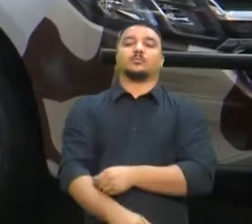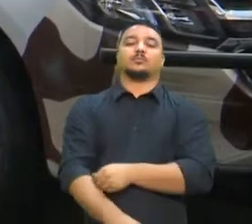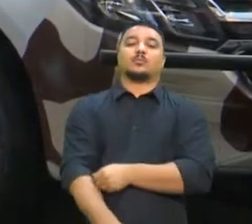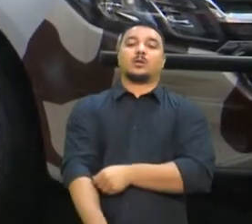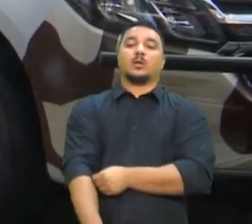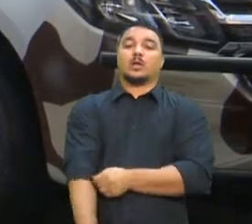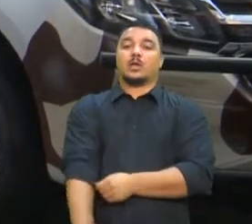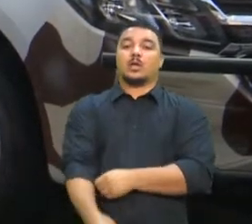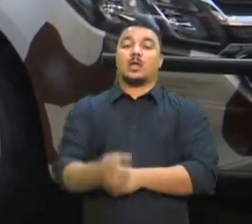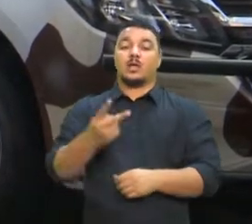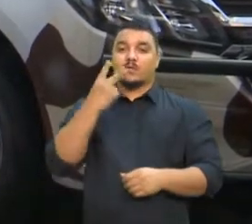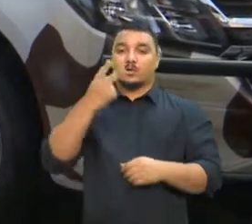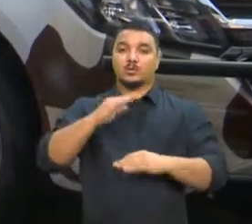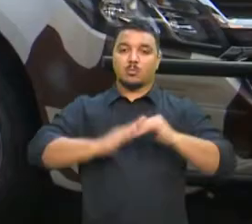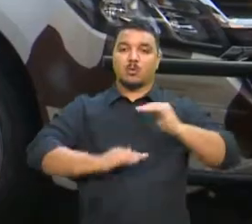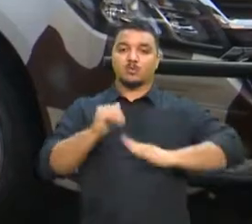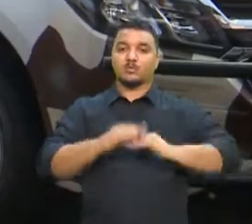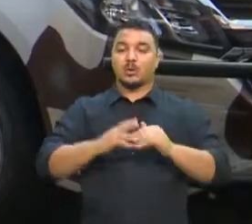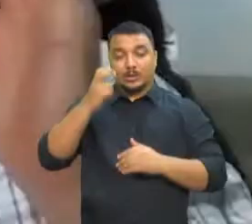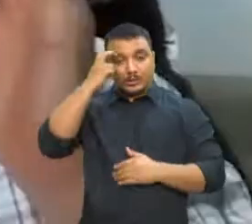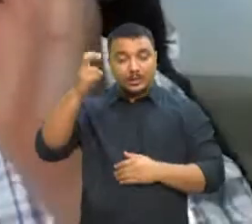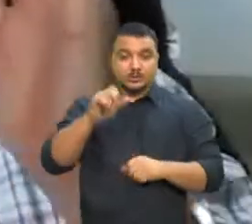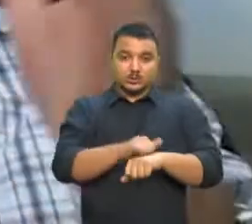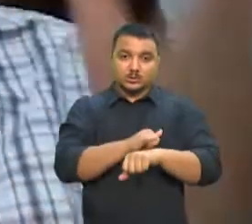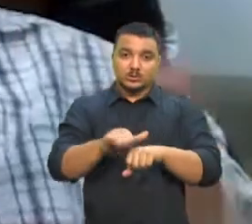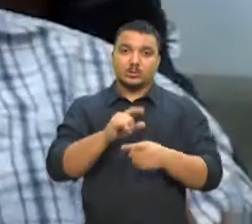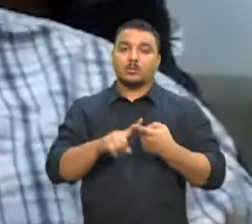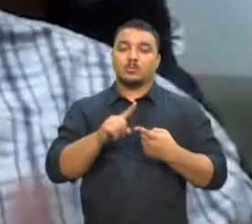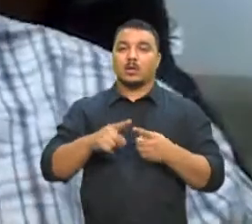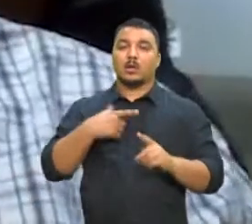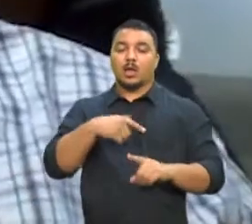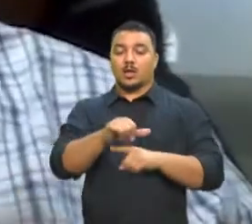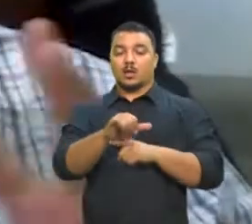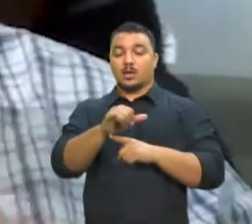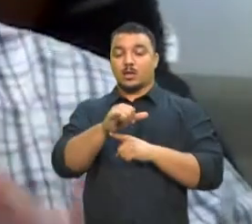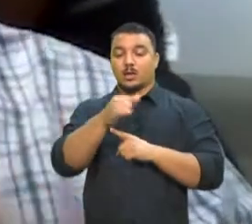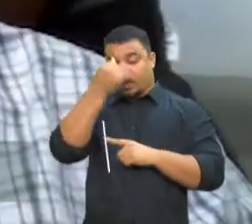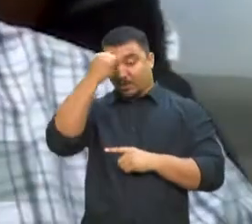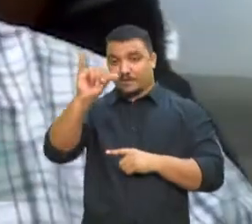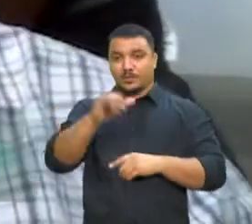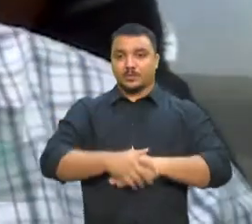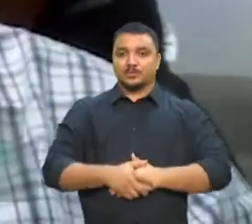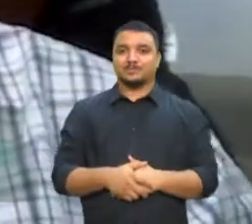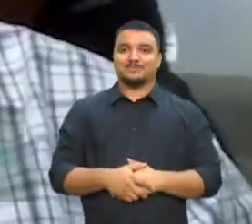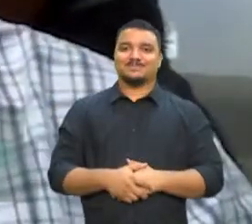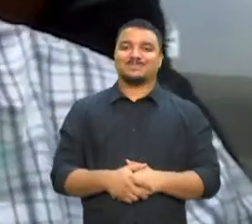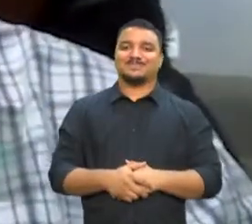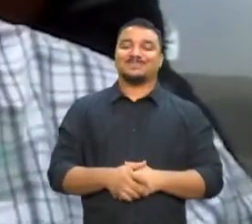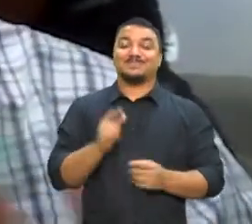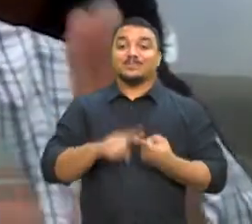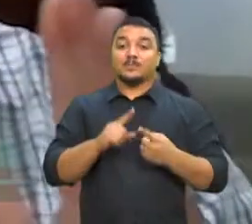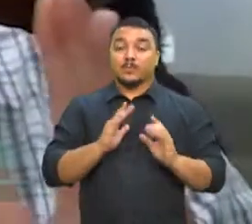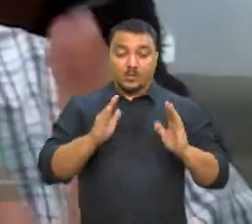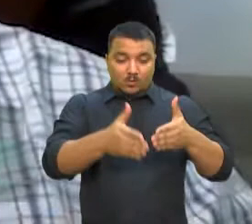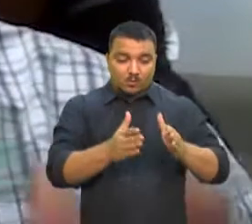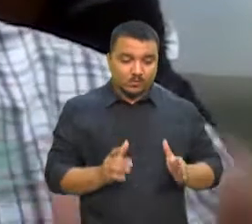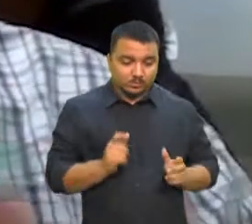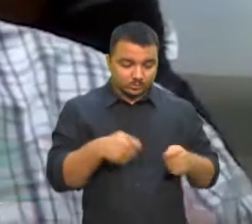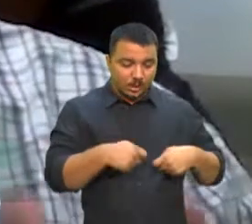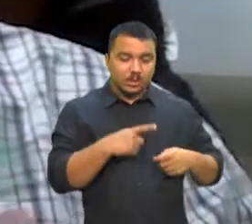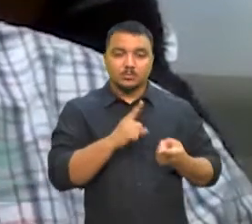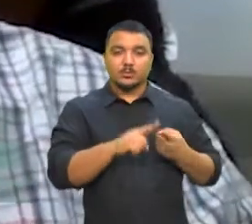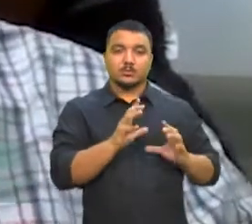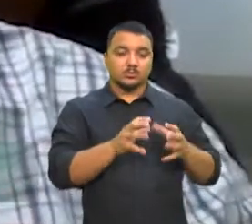valorização profissional, inteligência e prevenção. Eu acho que essa verba ela pode ser também destinada para o setor